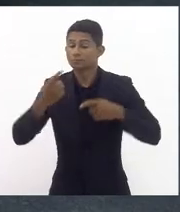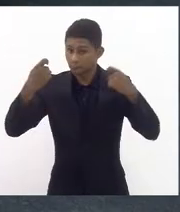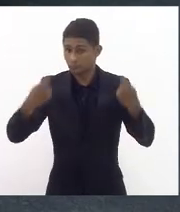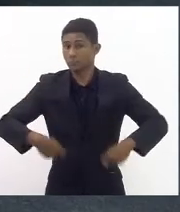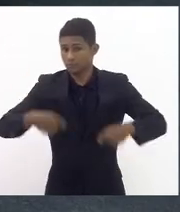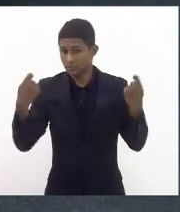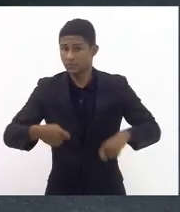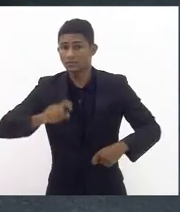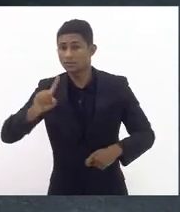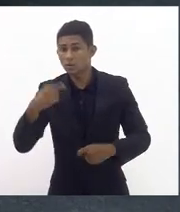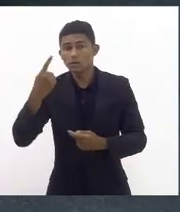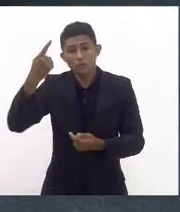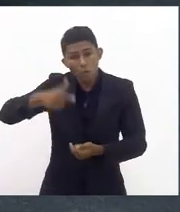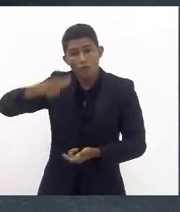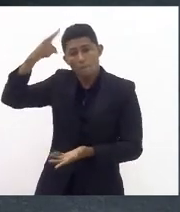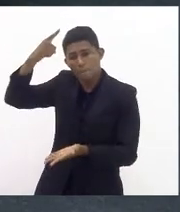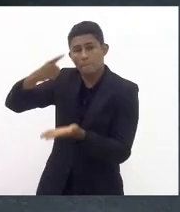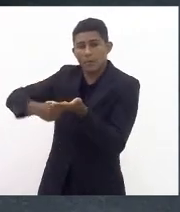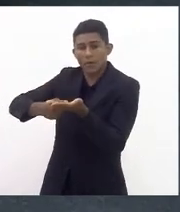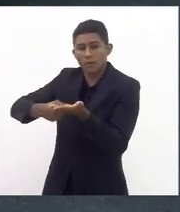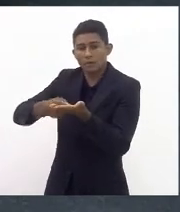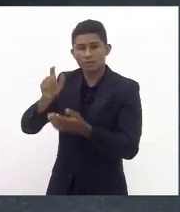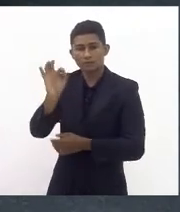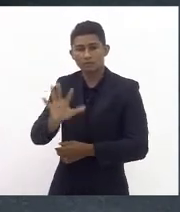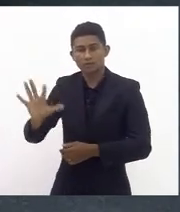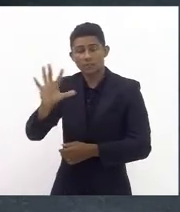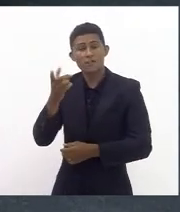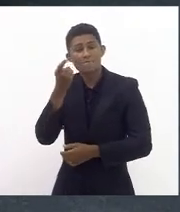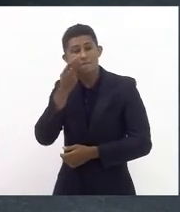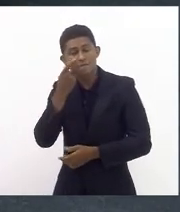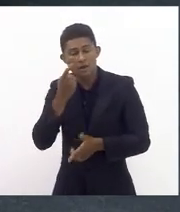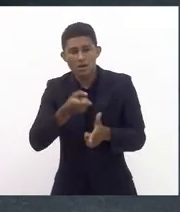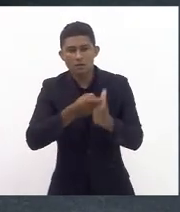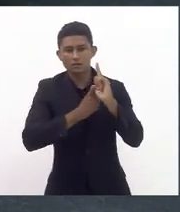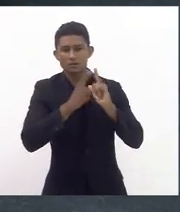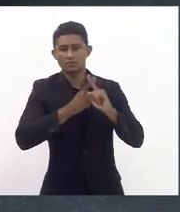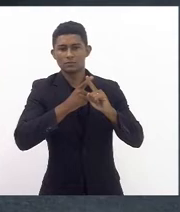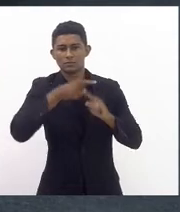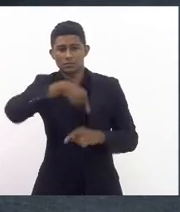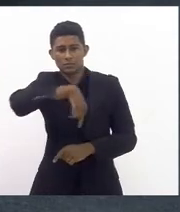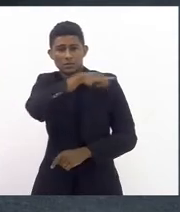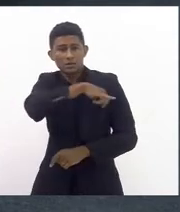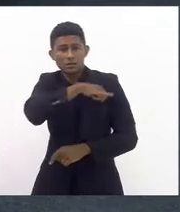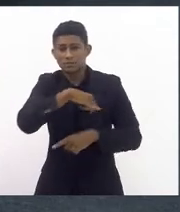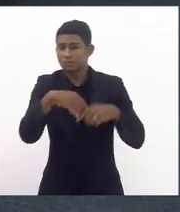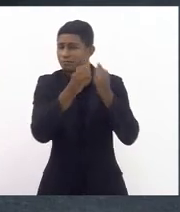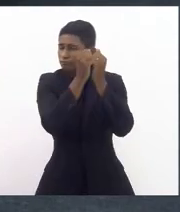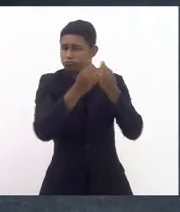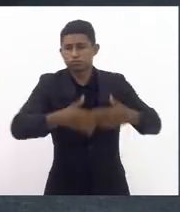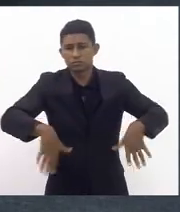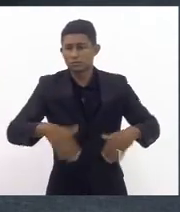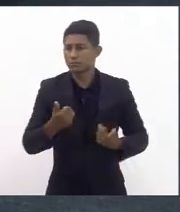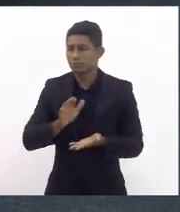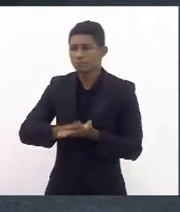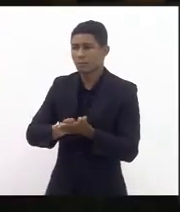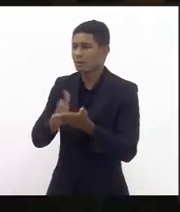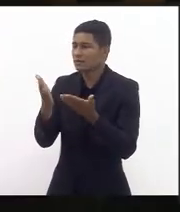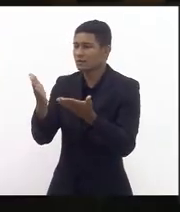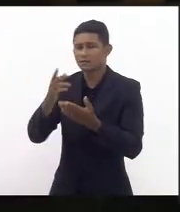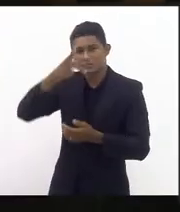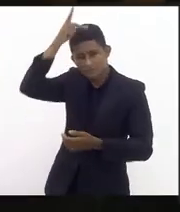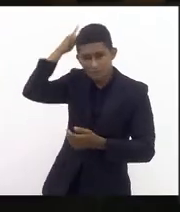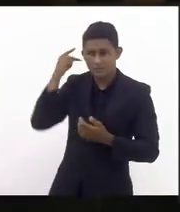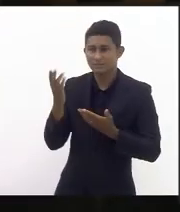novo pacto federativo, precisa rever essa dívida que, repito, é prejudicial para o Estado do Rio de Janeiro e é prejudicial para o Brasil. Parabéns, deputado Luiz Paulo.